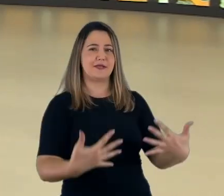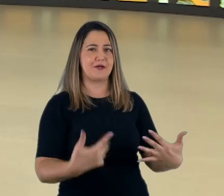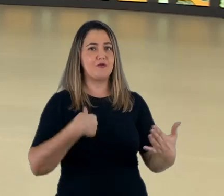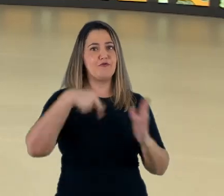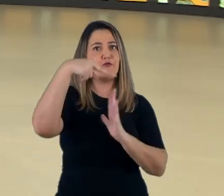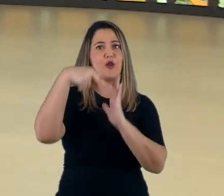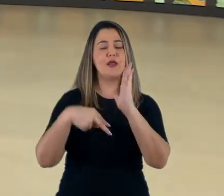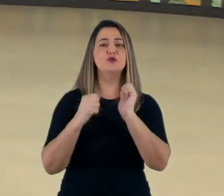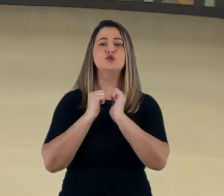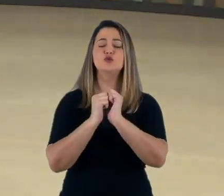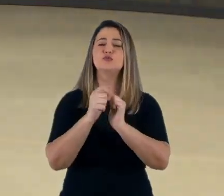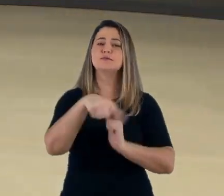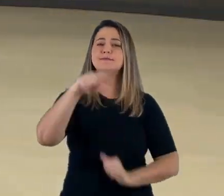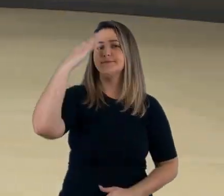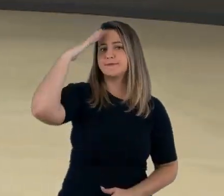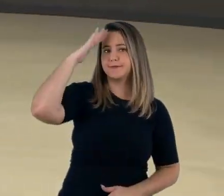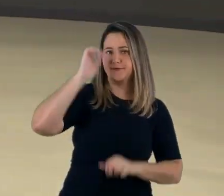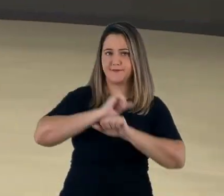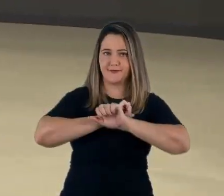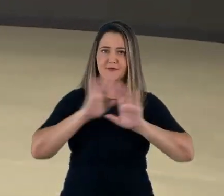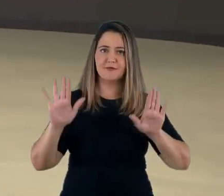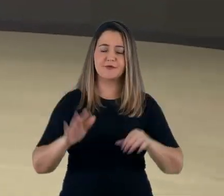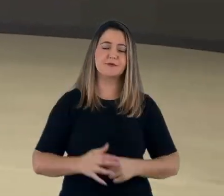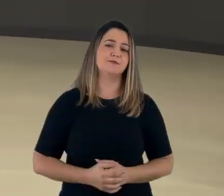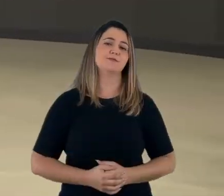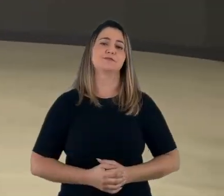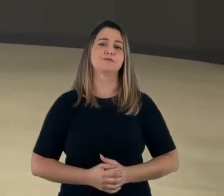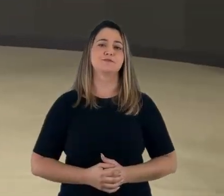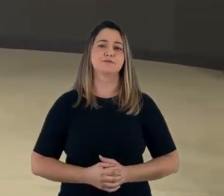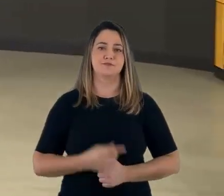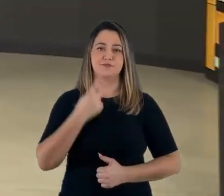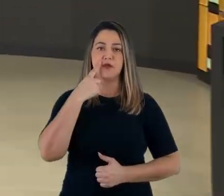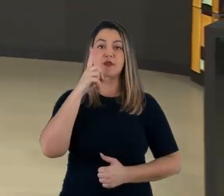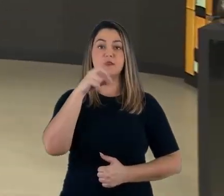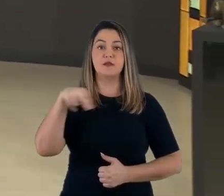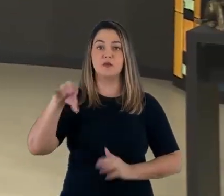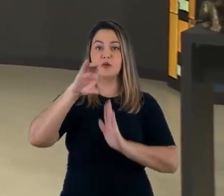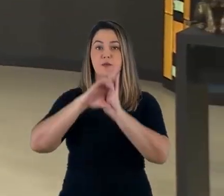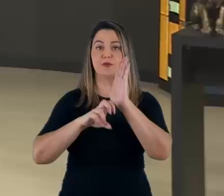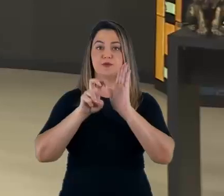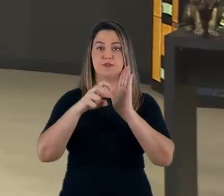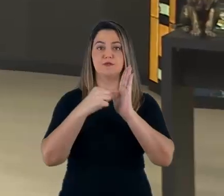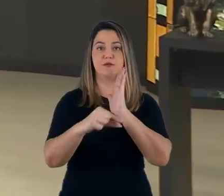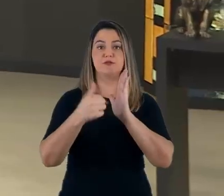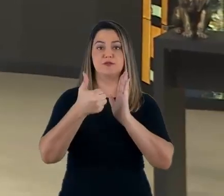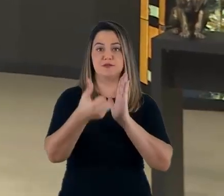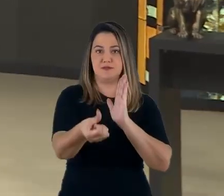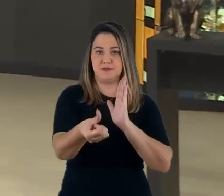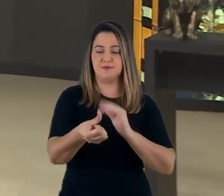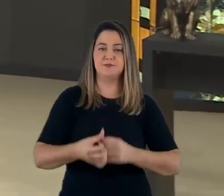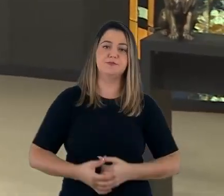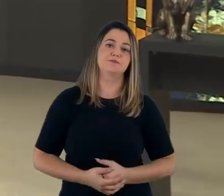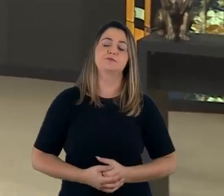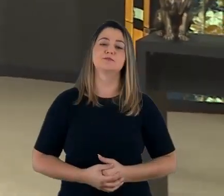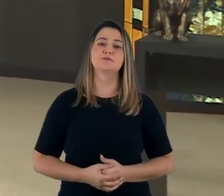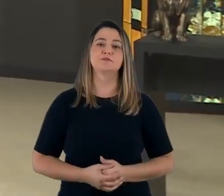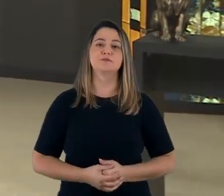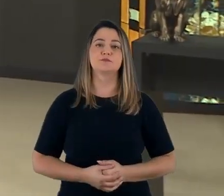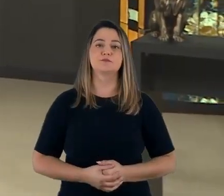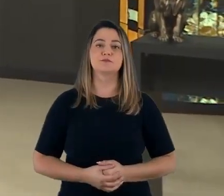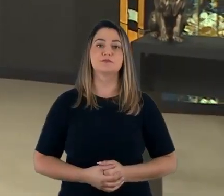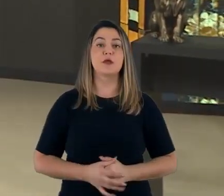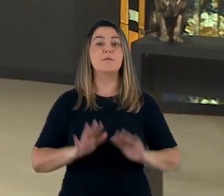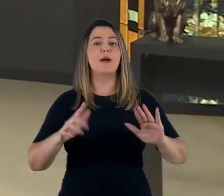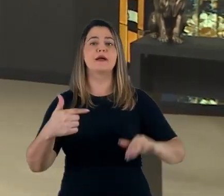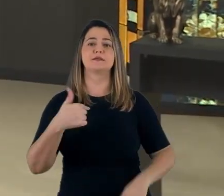eu quero ler com você aqui na tela como está na Bíblia. Vamos ler Daniel capítulo 5, verso 16. Diz assim: "Mas